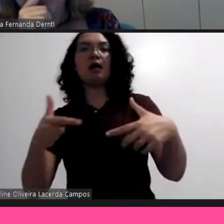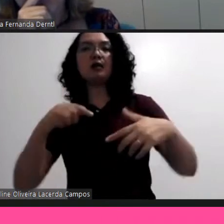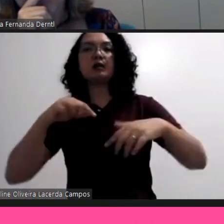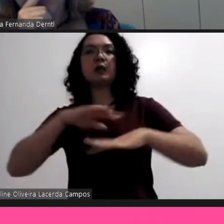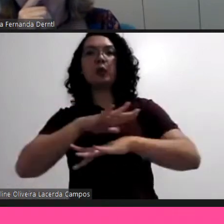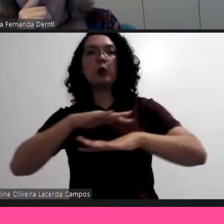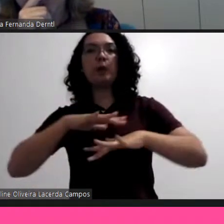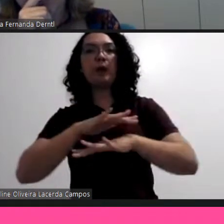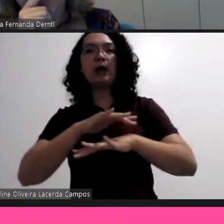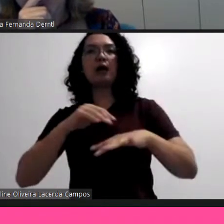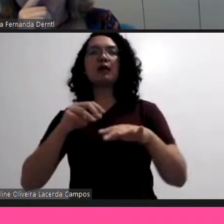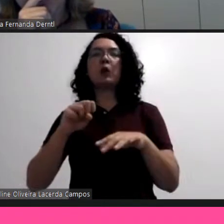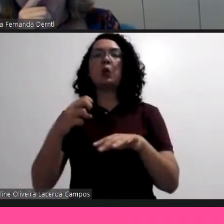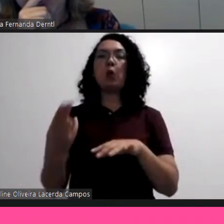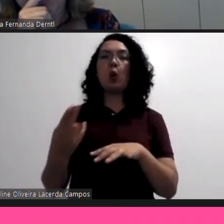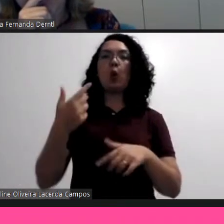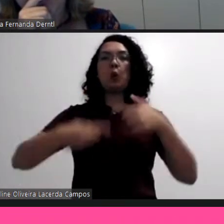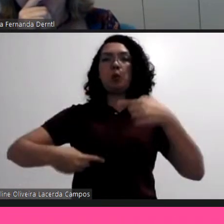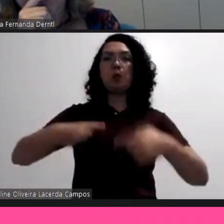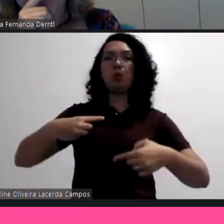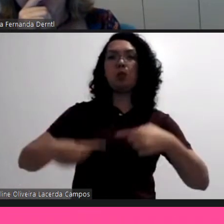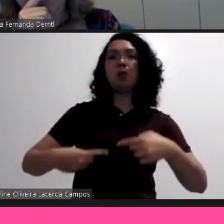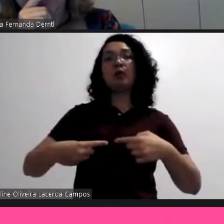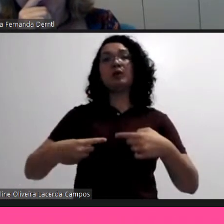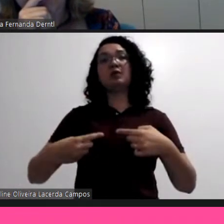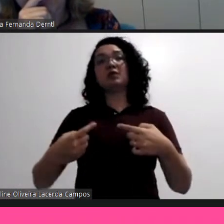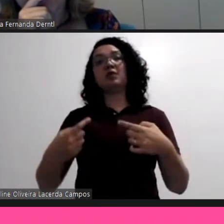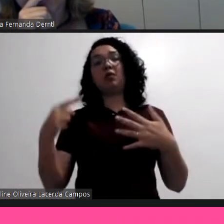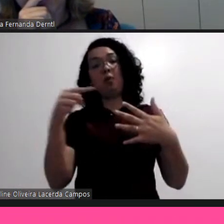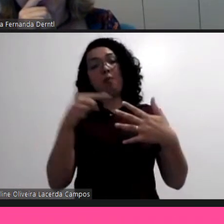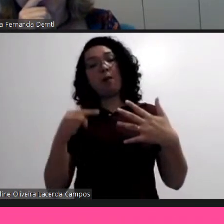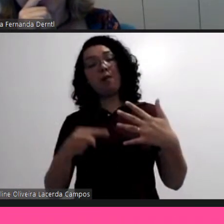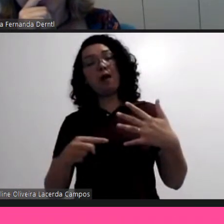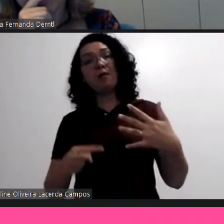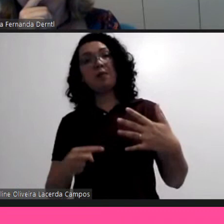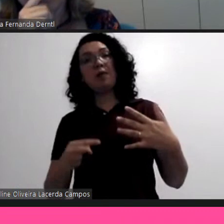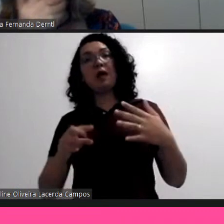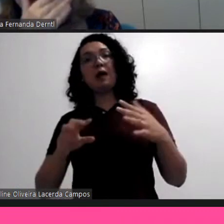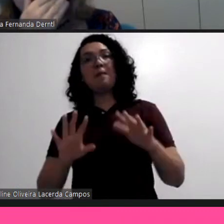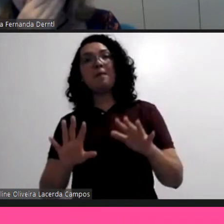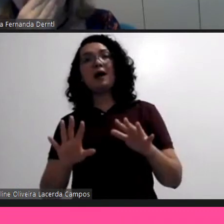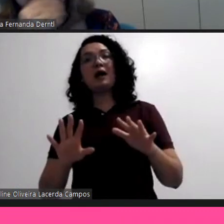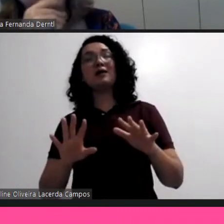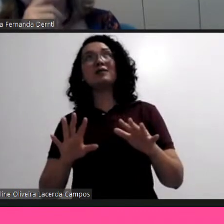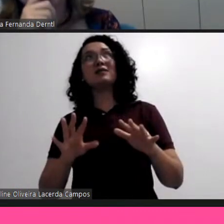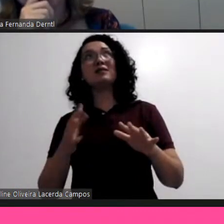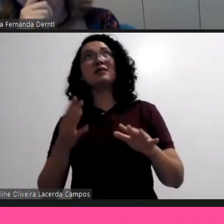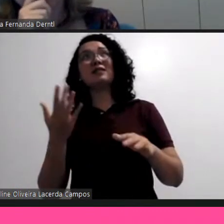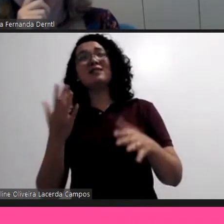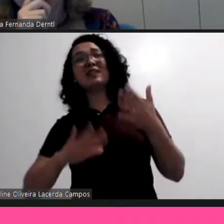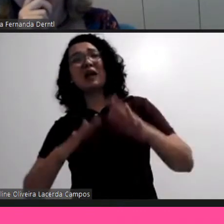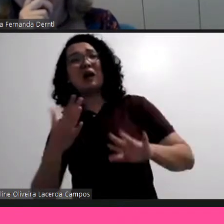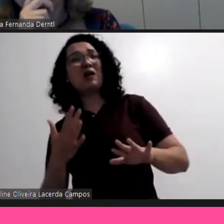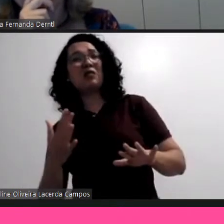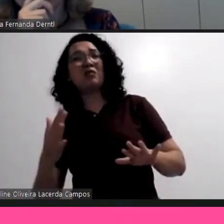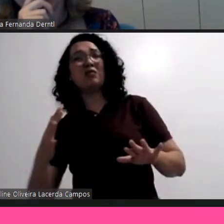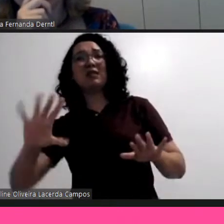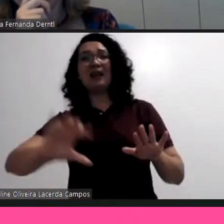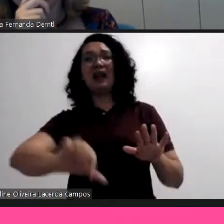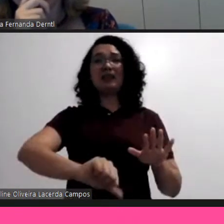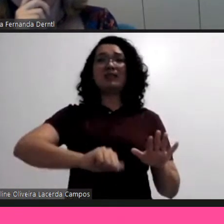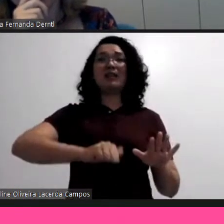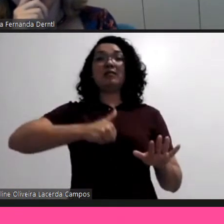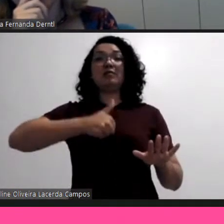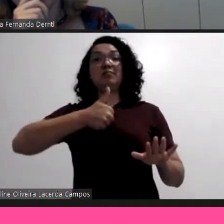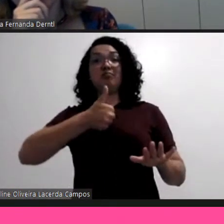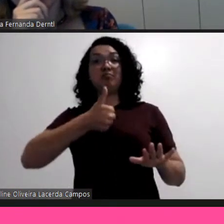urbana. Esse é o papel da arquitetura. Não é resgatar uma autoestima que talvez nunca tenhamos chegado a essa autoestima muito clara,